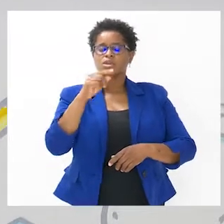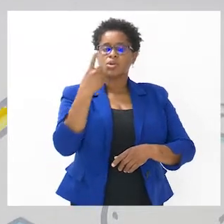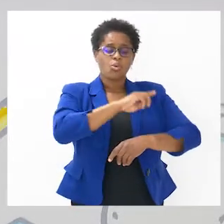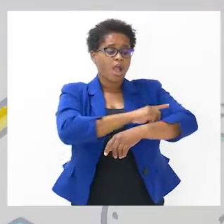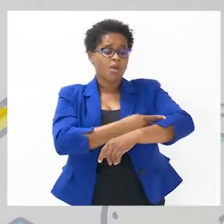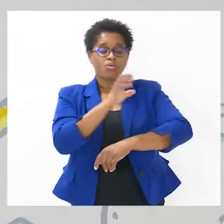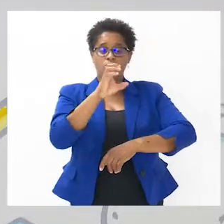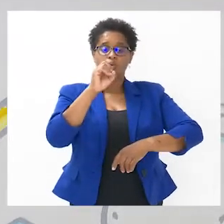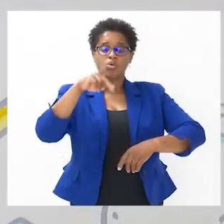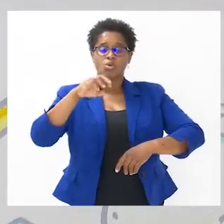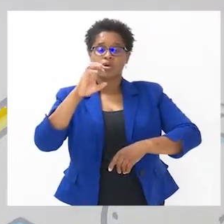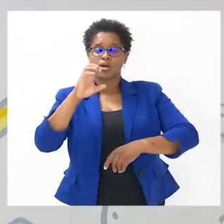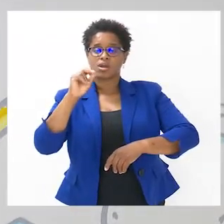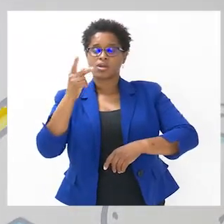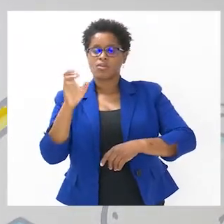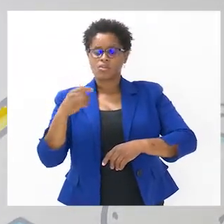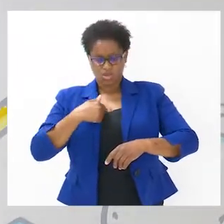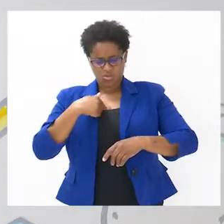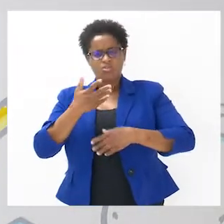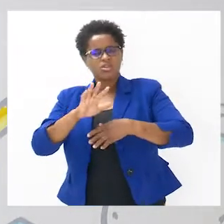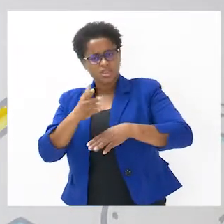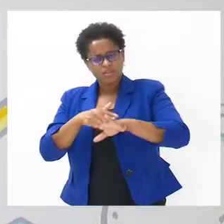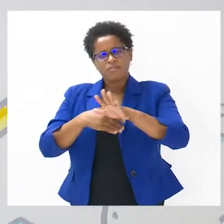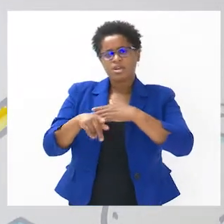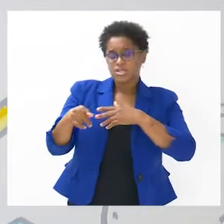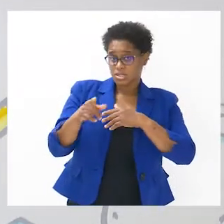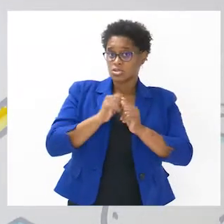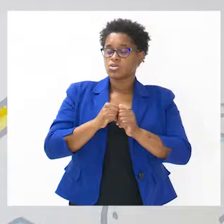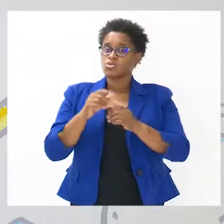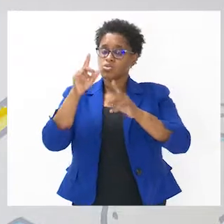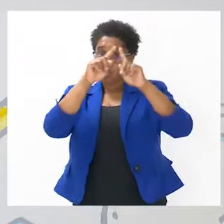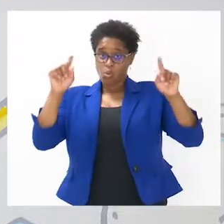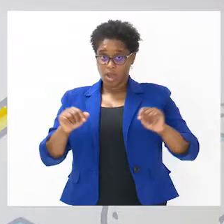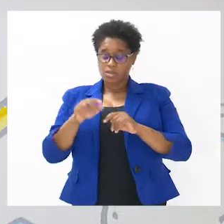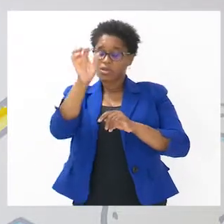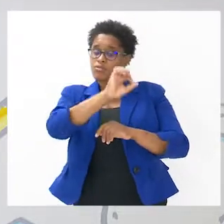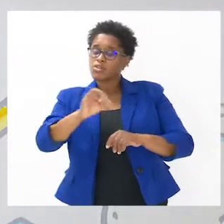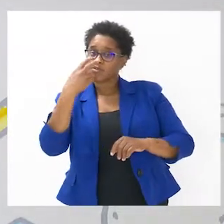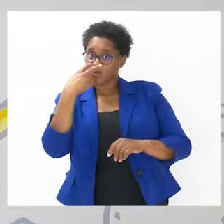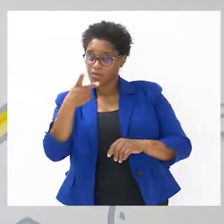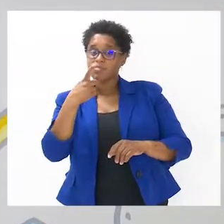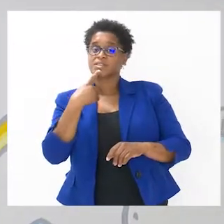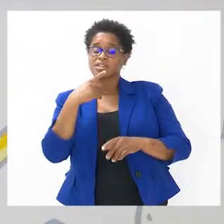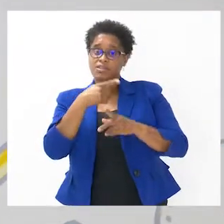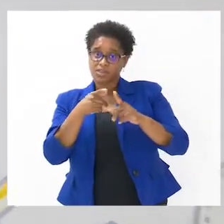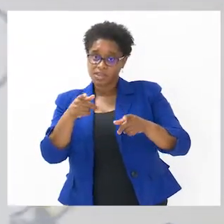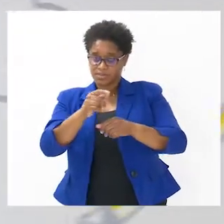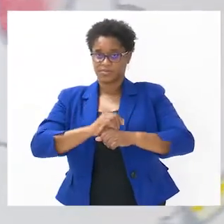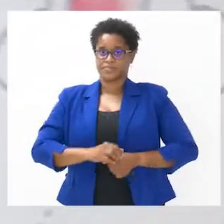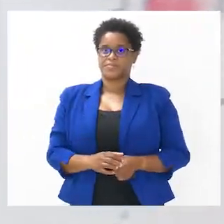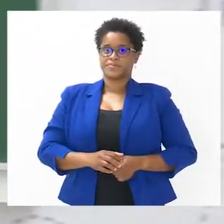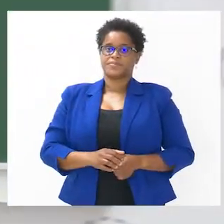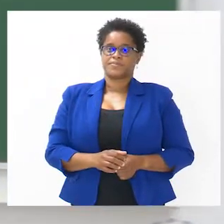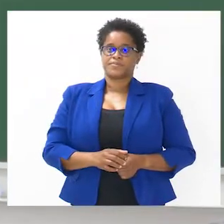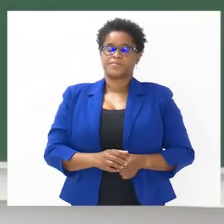côncavo? Eu vou tentar representar no quadro e vocês vão me seguir para perceberem a diferença.